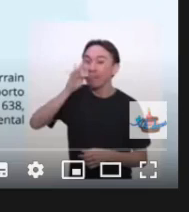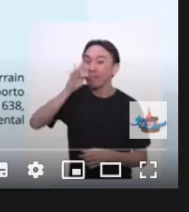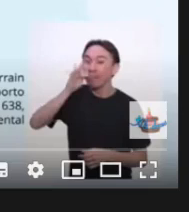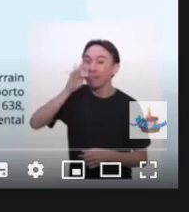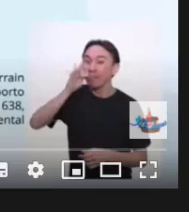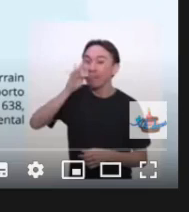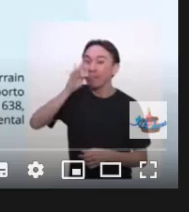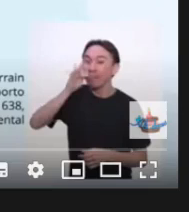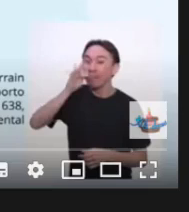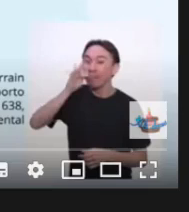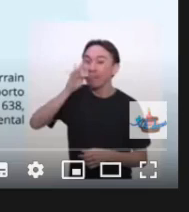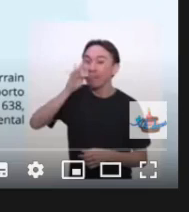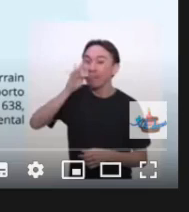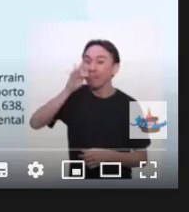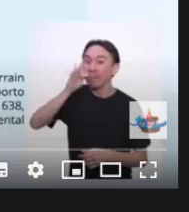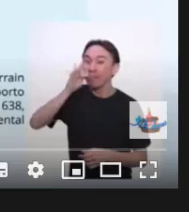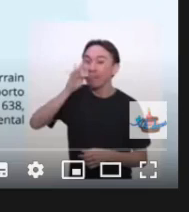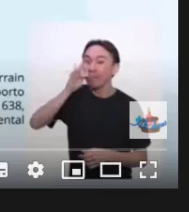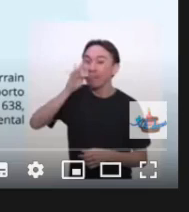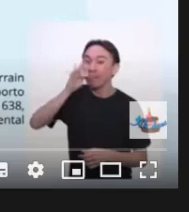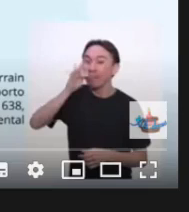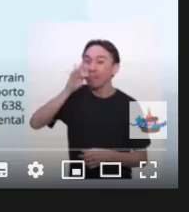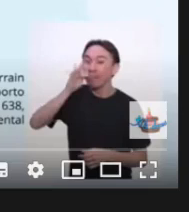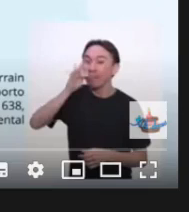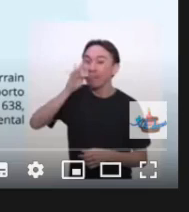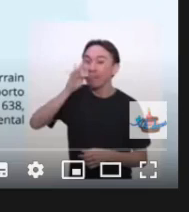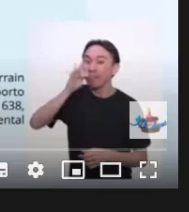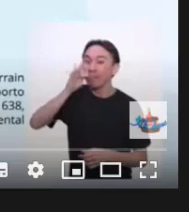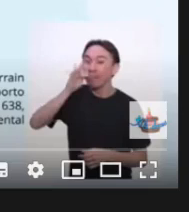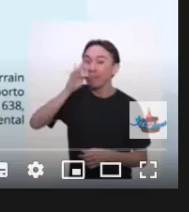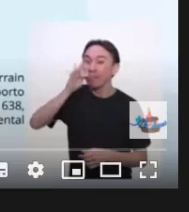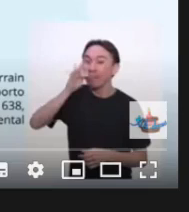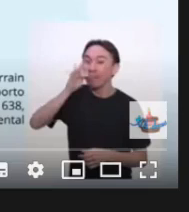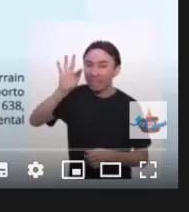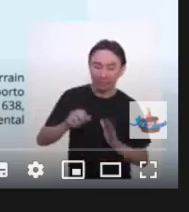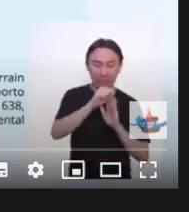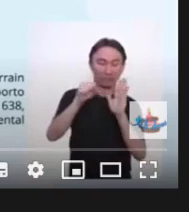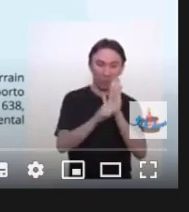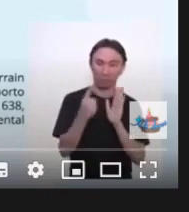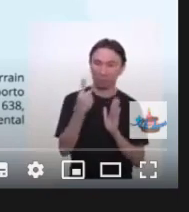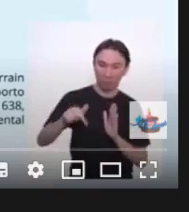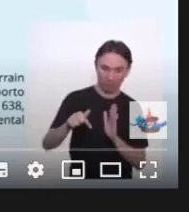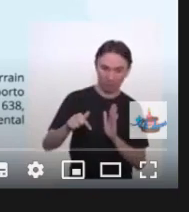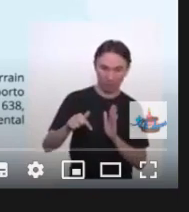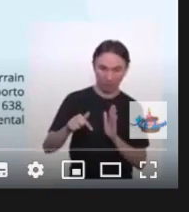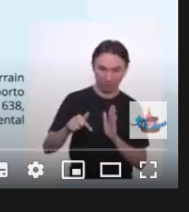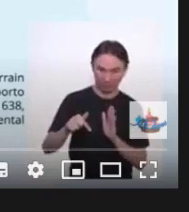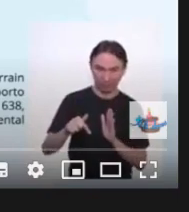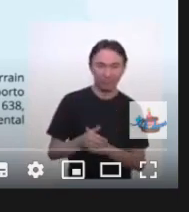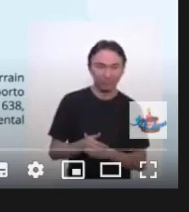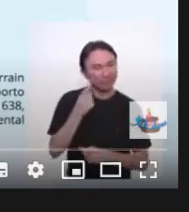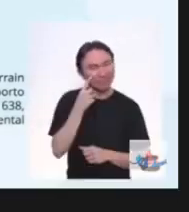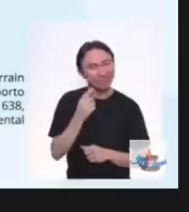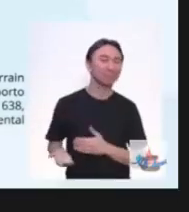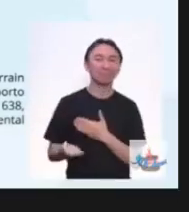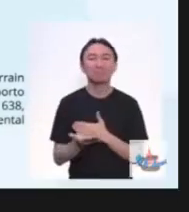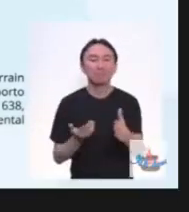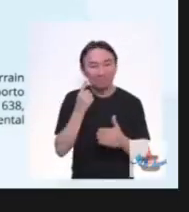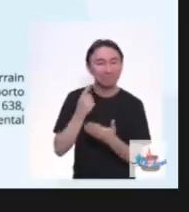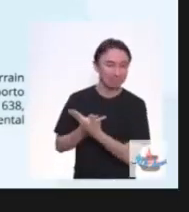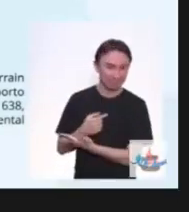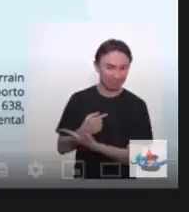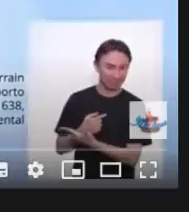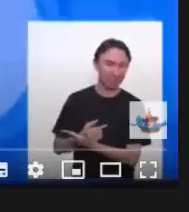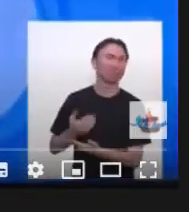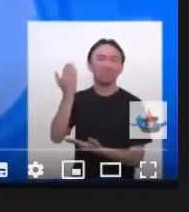coisas vinham tudo pelo mar, né? Eu vou pôr um pouquinho mais adiantada a velocidade. Então, vamos começar assim, ó. Olha só, pessoal. Como foi